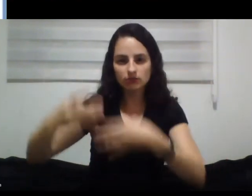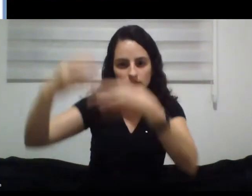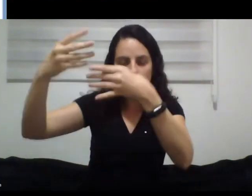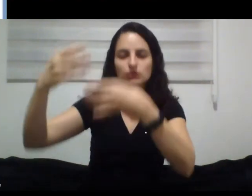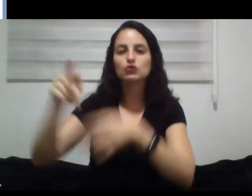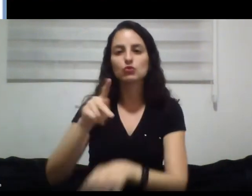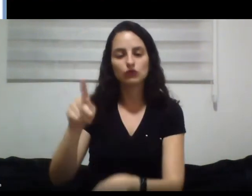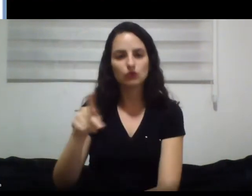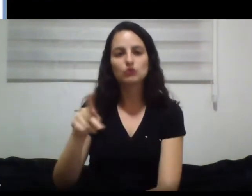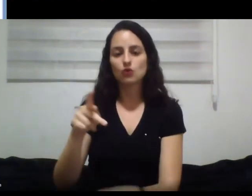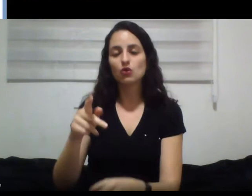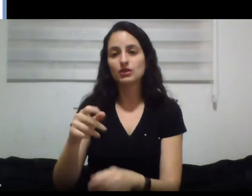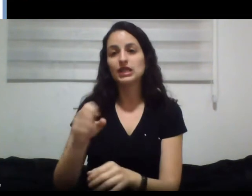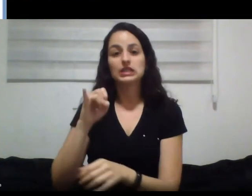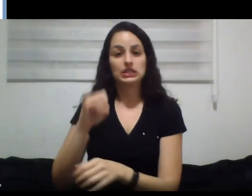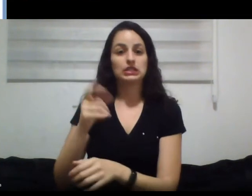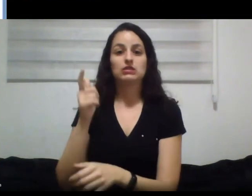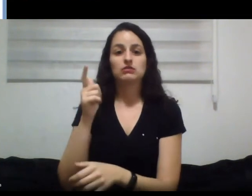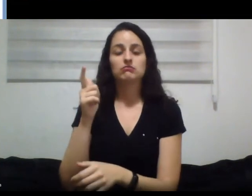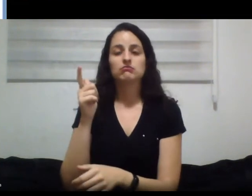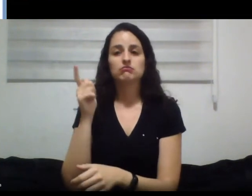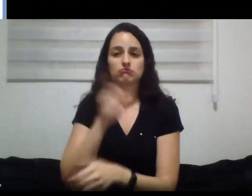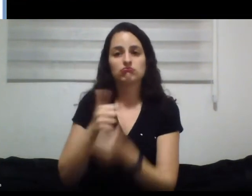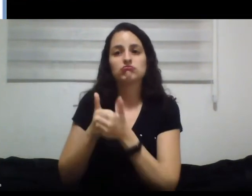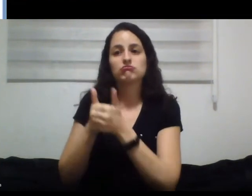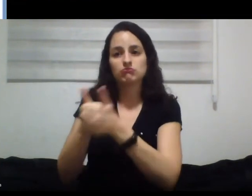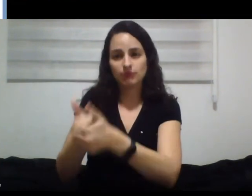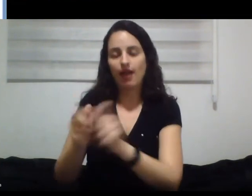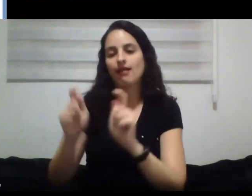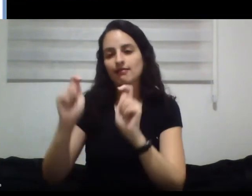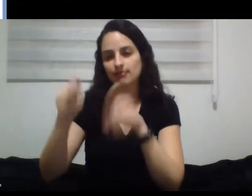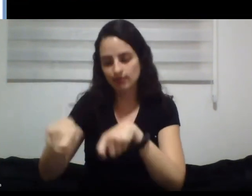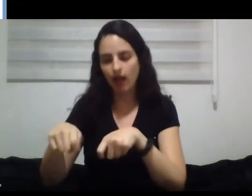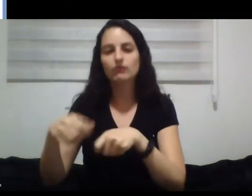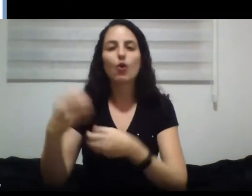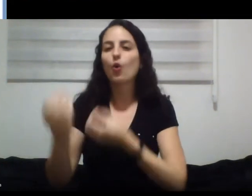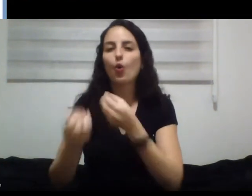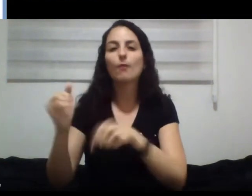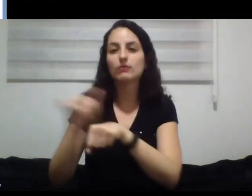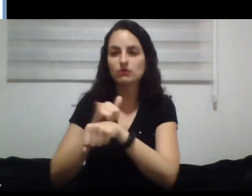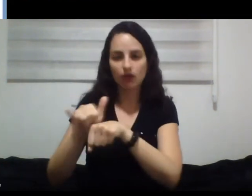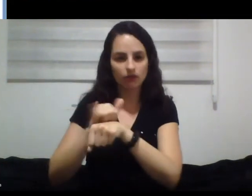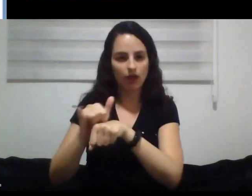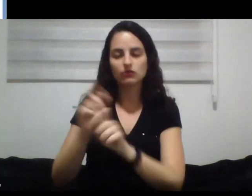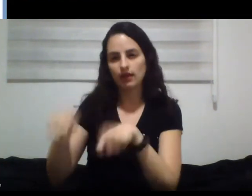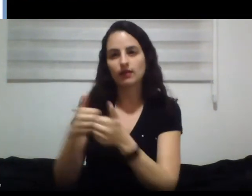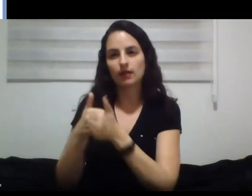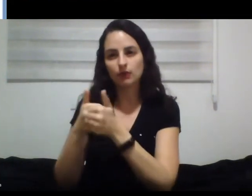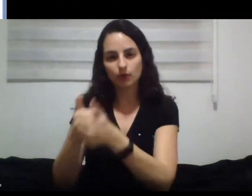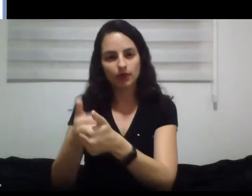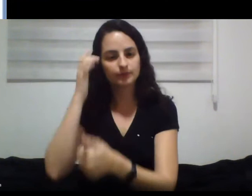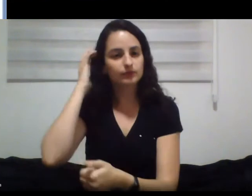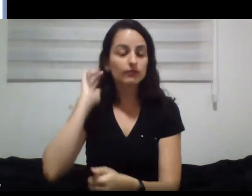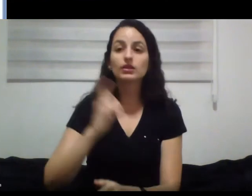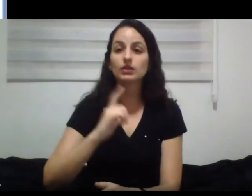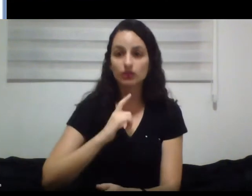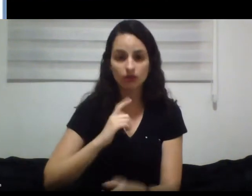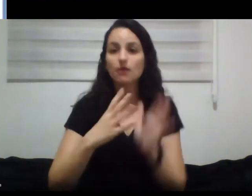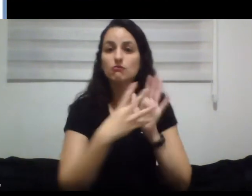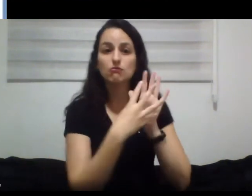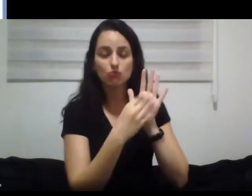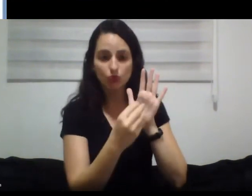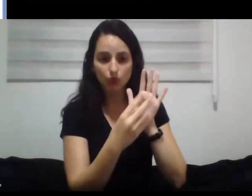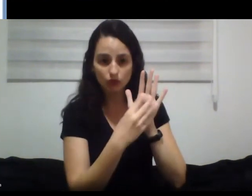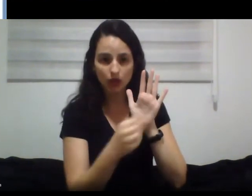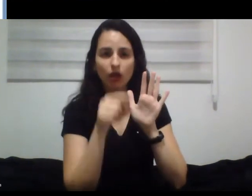As atividades dos alunos também, né? O que eles vão ter que fazer, né? Por exemplo, qual que é o trabalho que eles vão desenvolver, né? Aqui